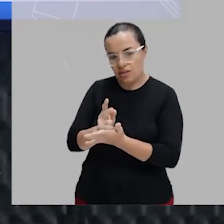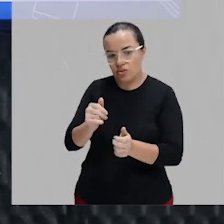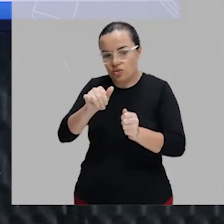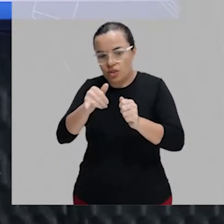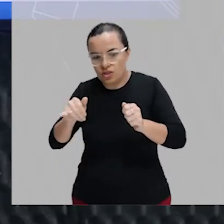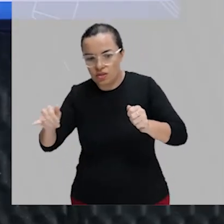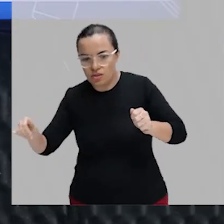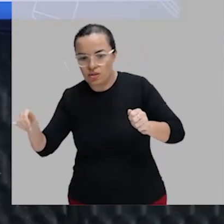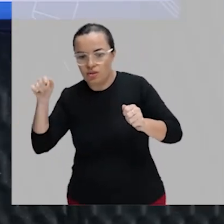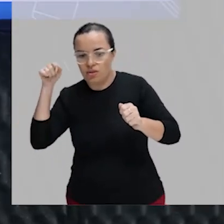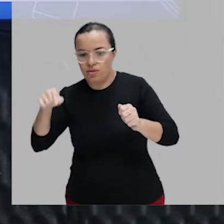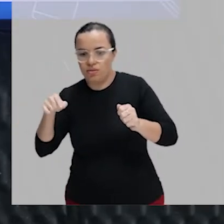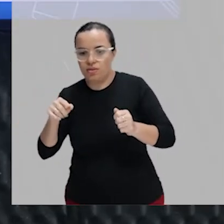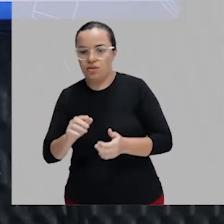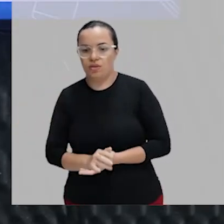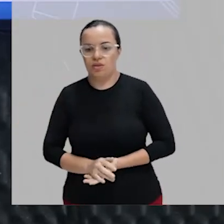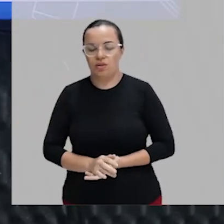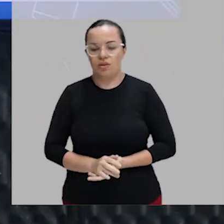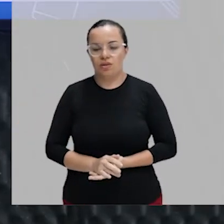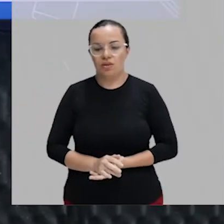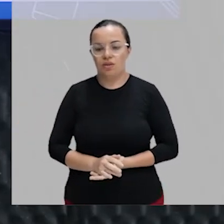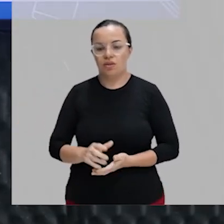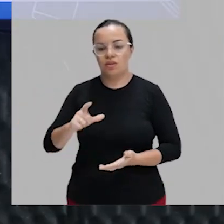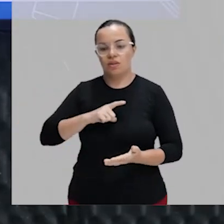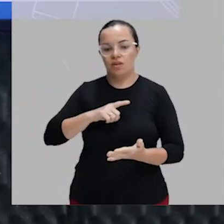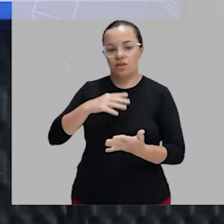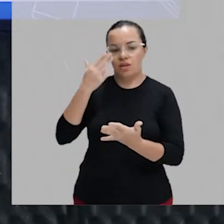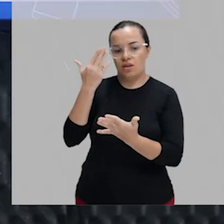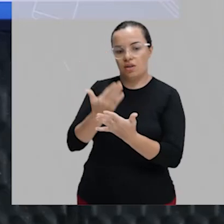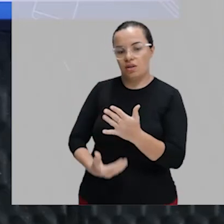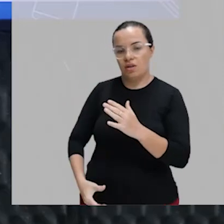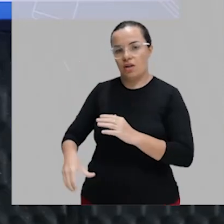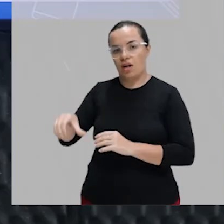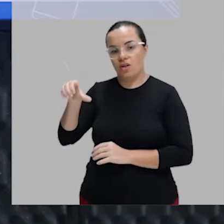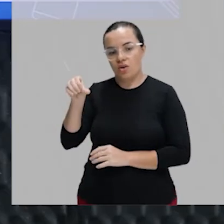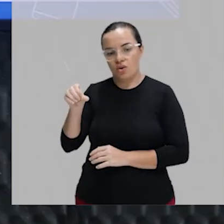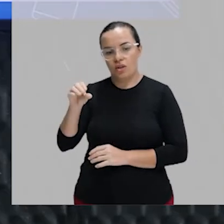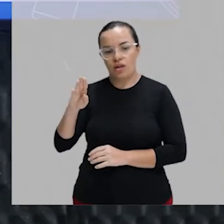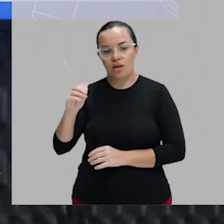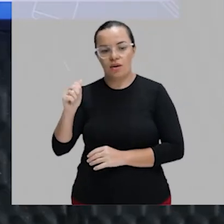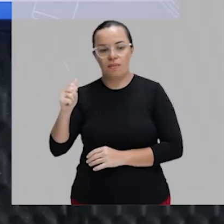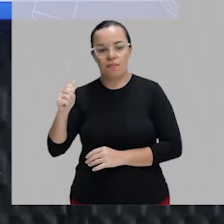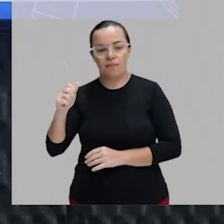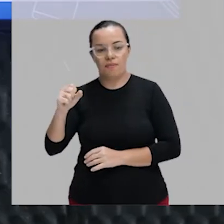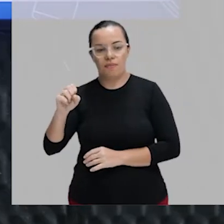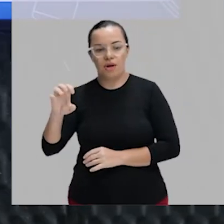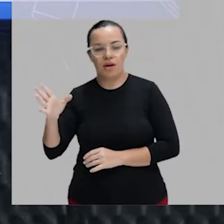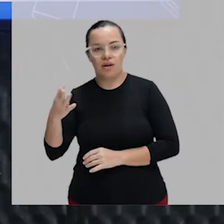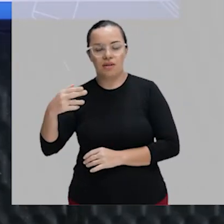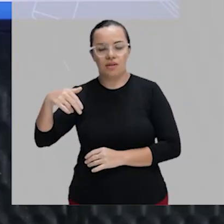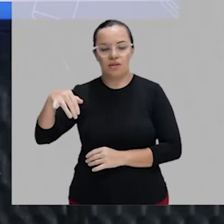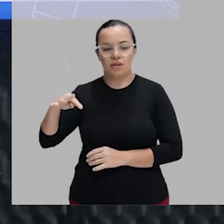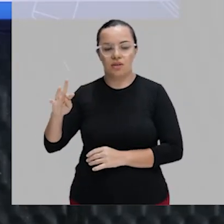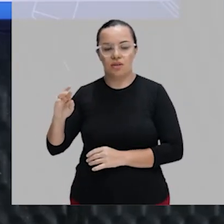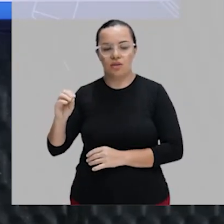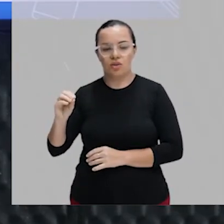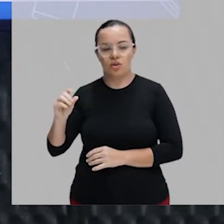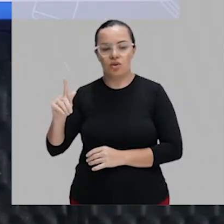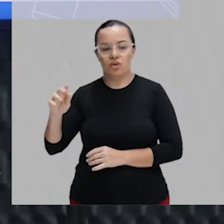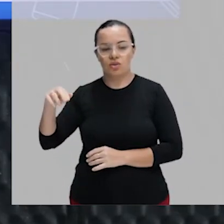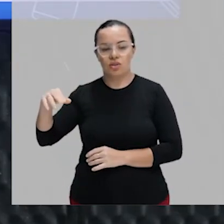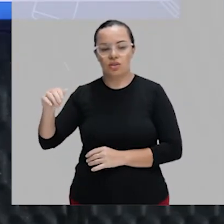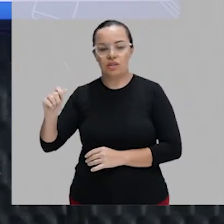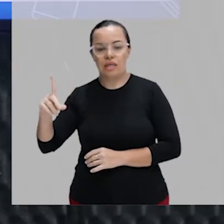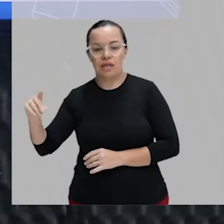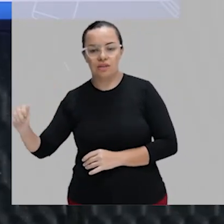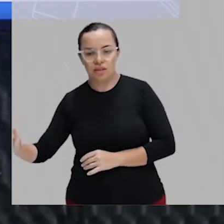alanina sofreu a perda da nona base nitrogenada. Assinale a alternativa